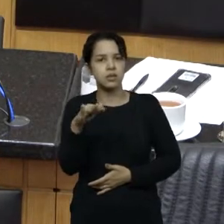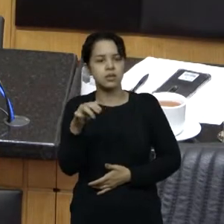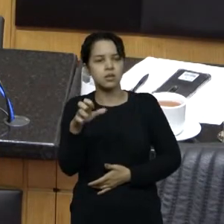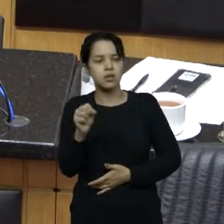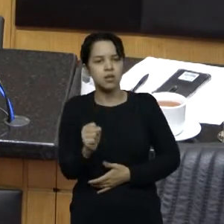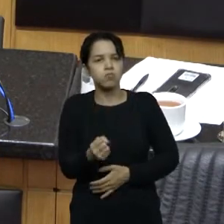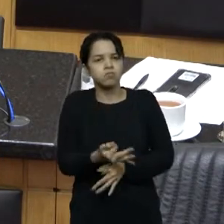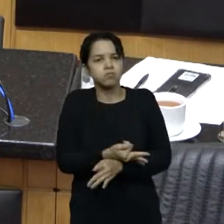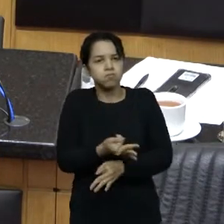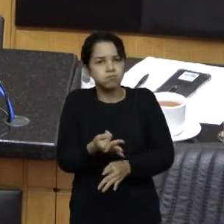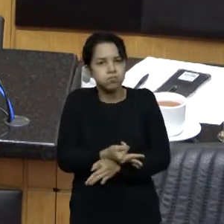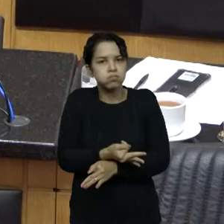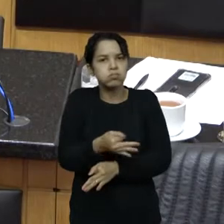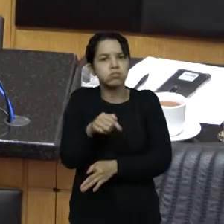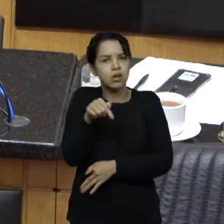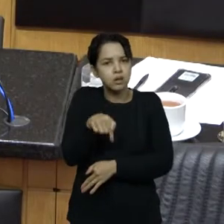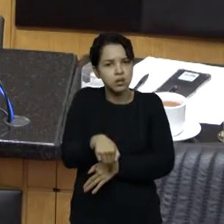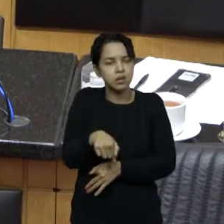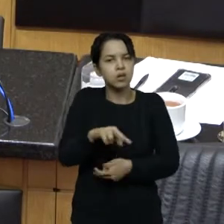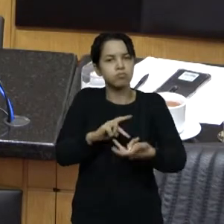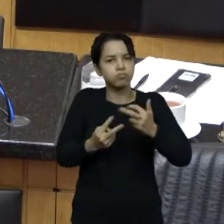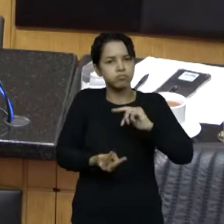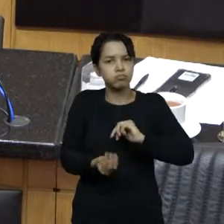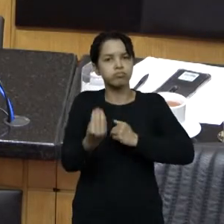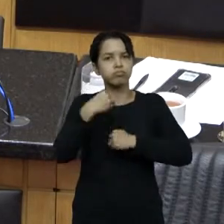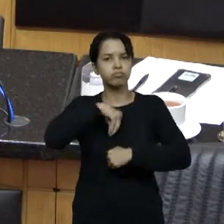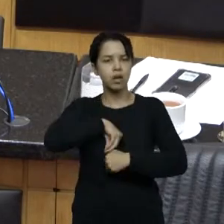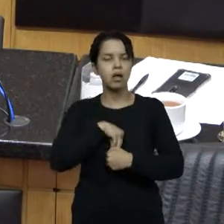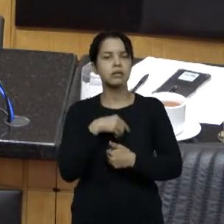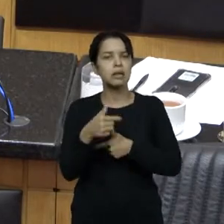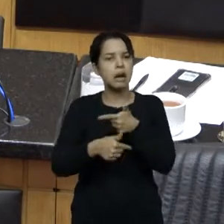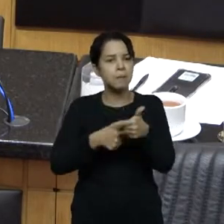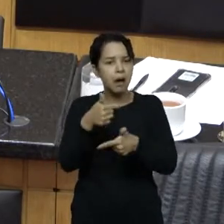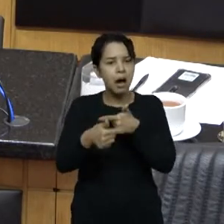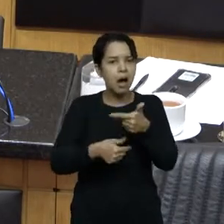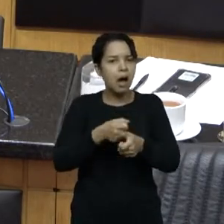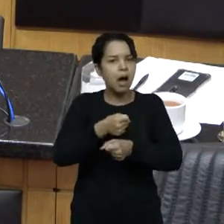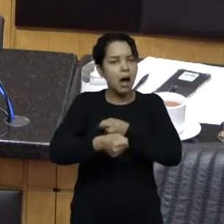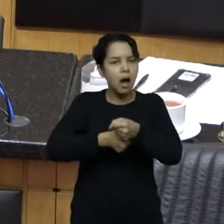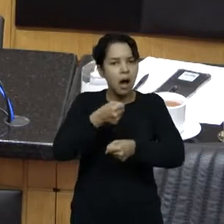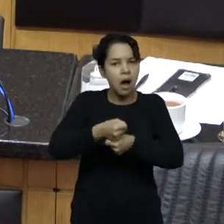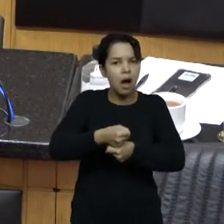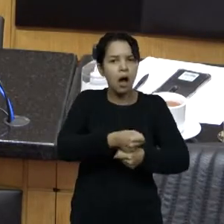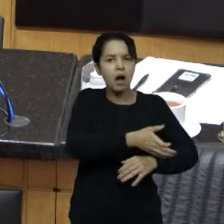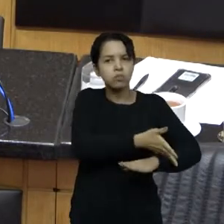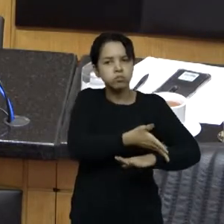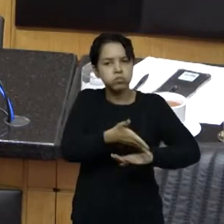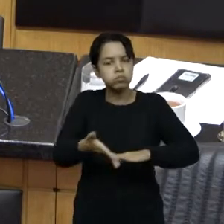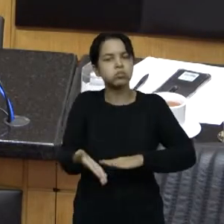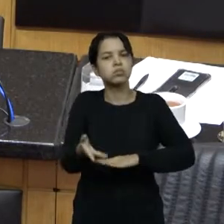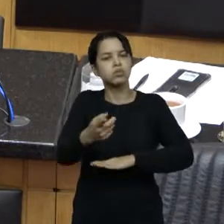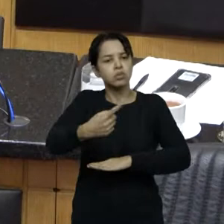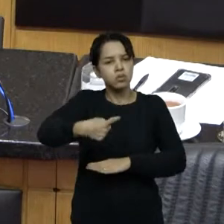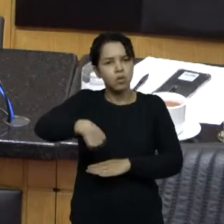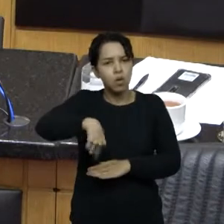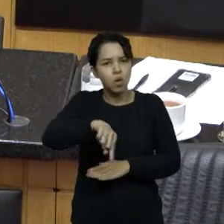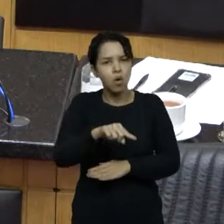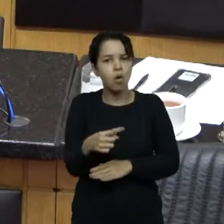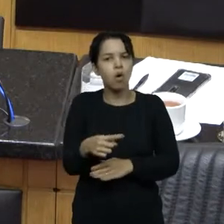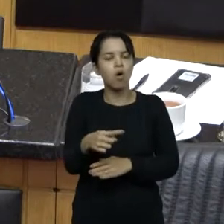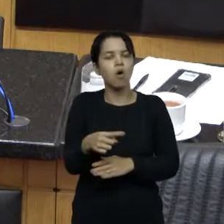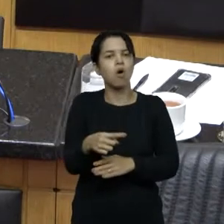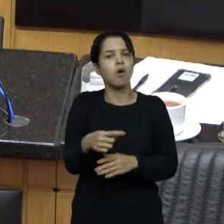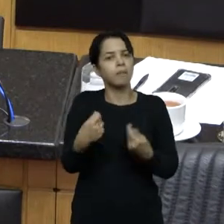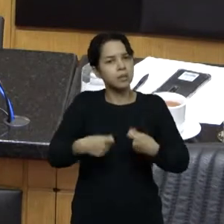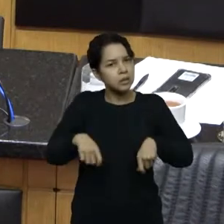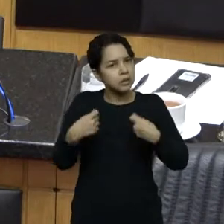ativa e trabalha o ano inteiro merece aqui o nosso reconhecimento Não é justo